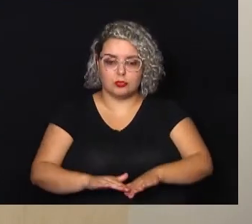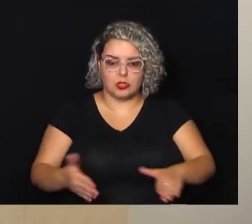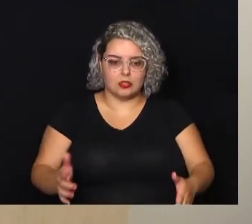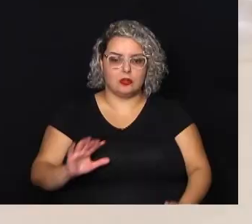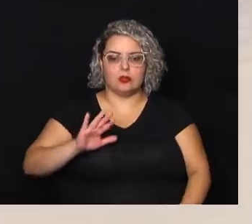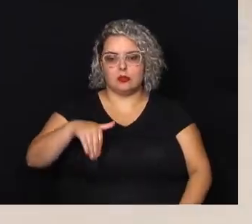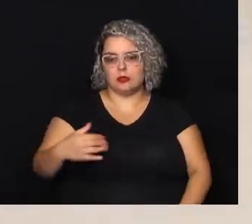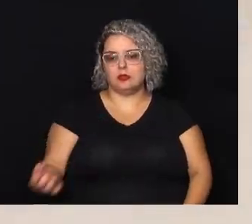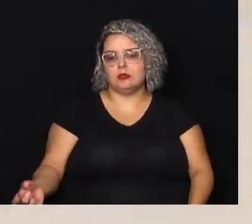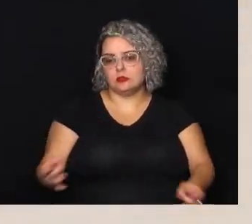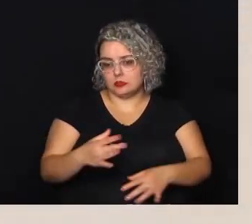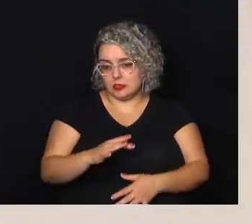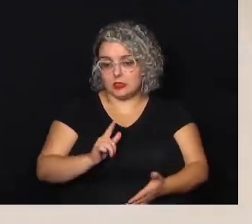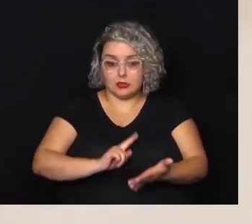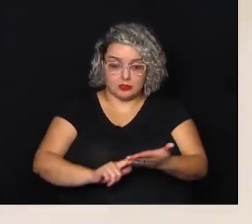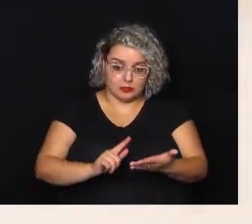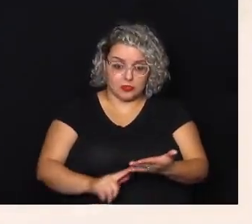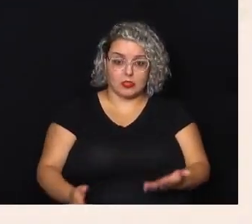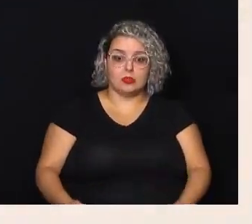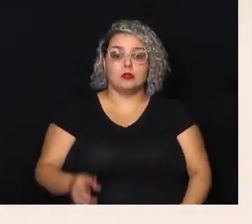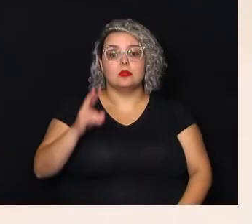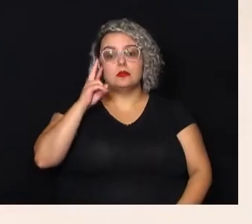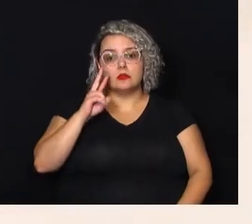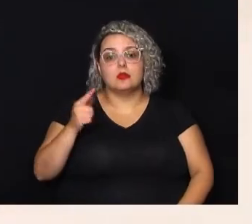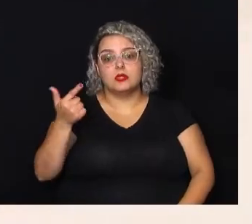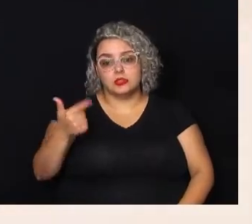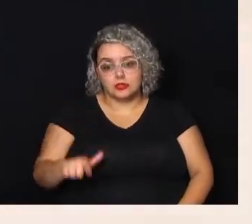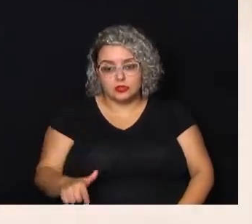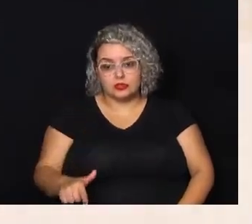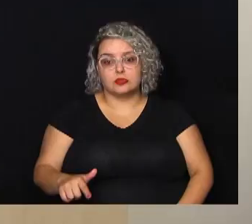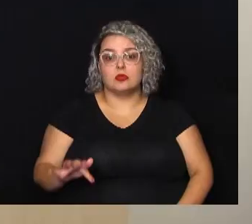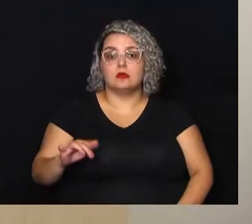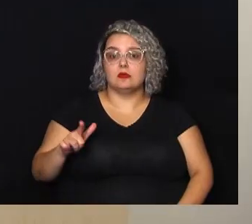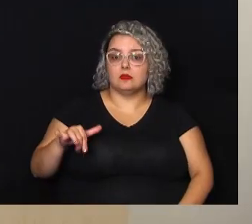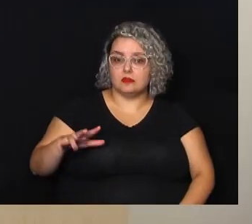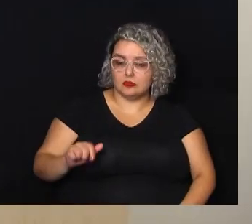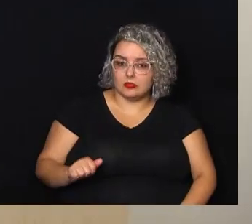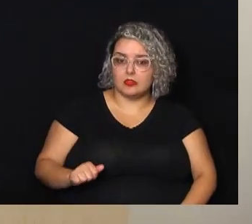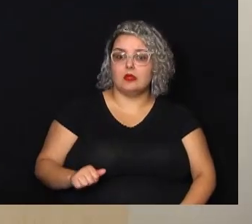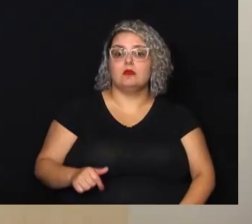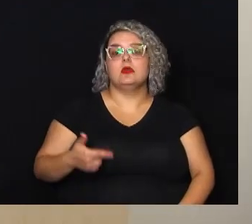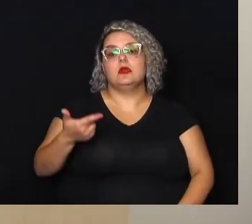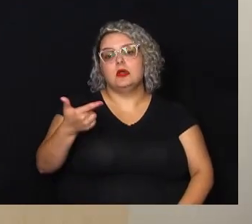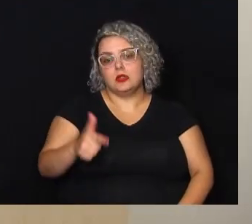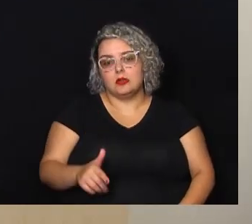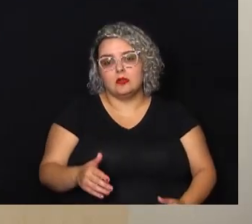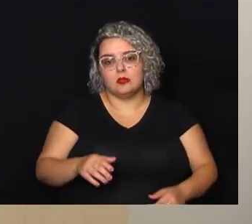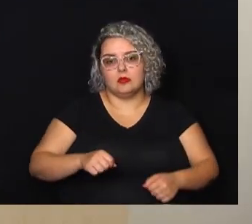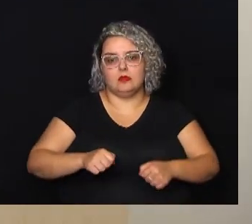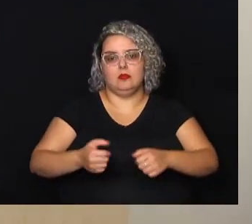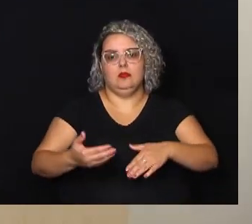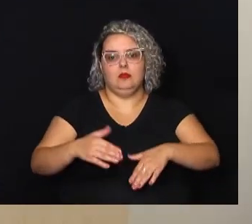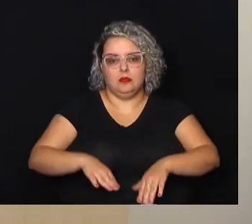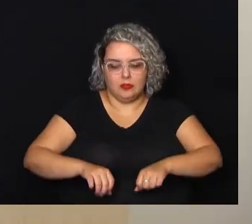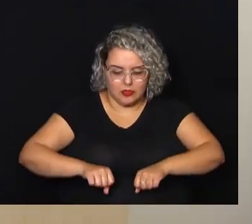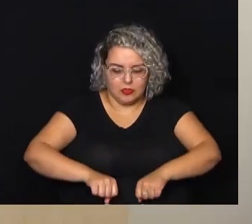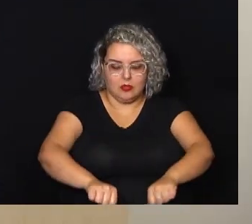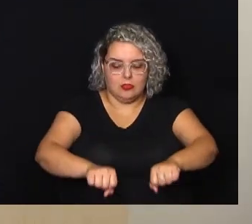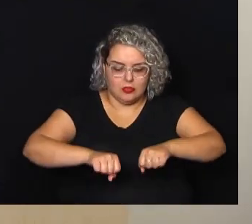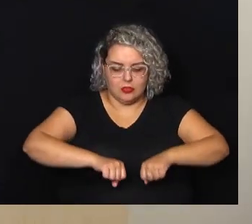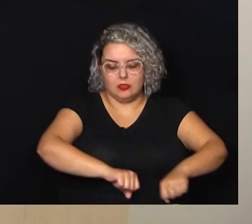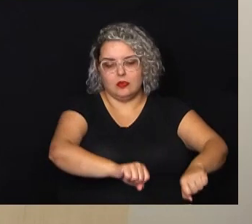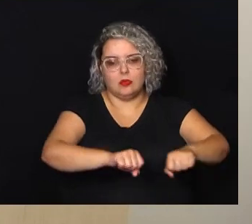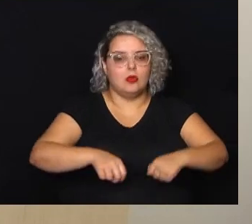tudo limpinho. Tá, e você de casa então vai ver novamente a Flávia repetindo o processo, que é